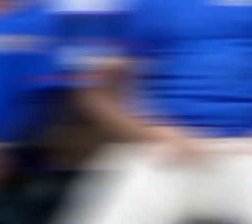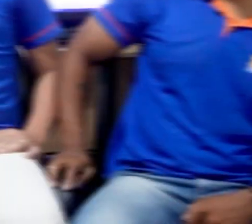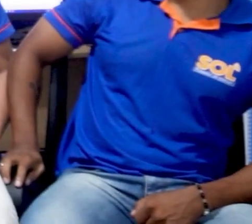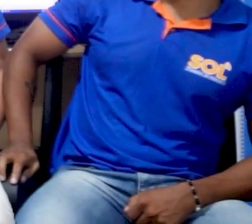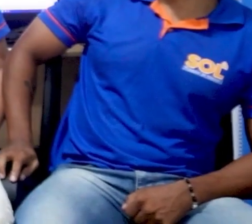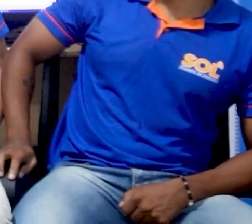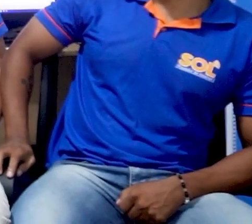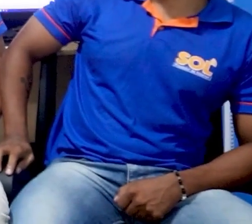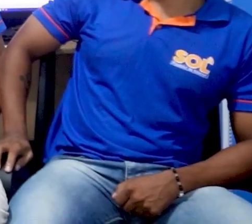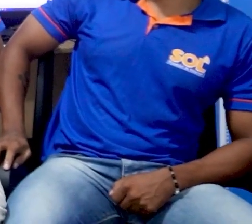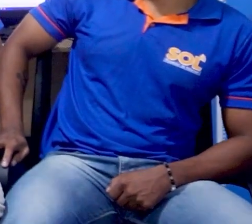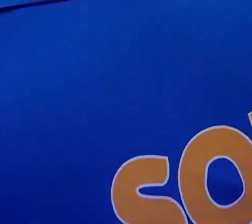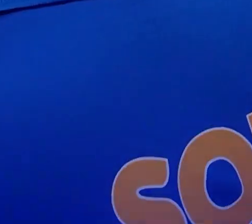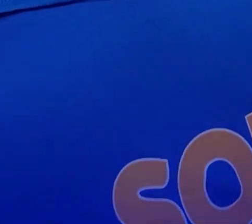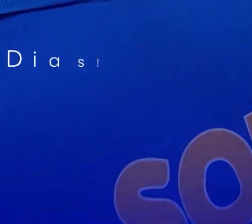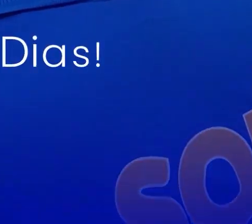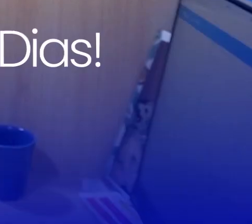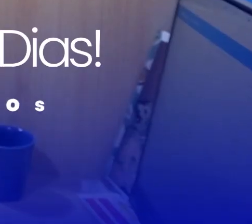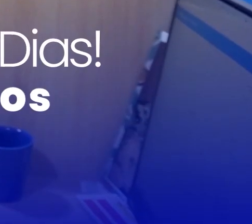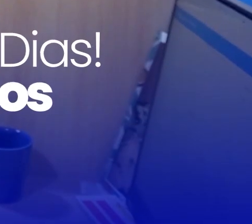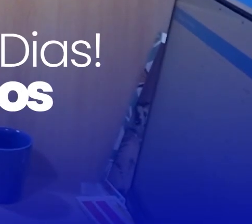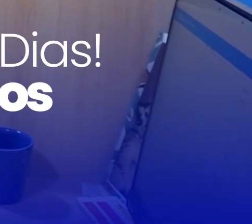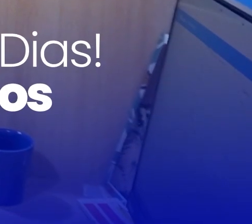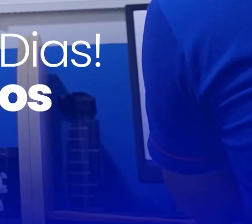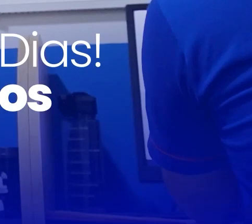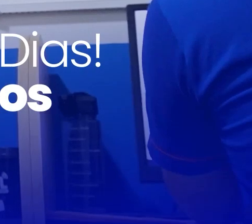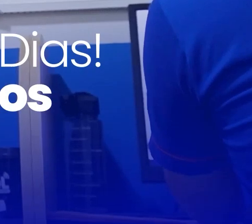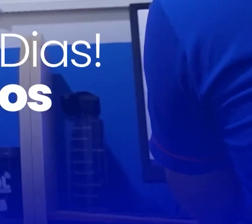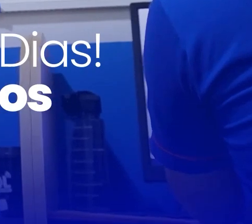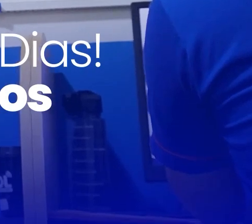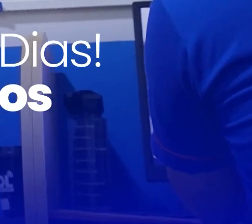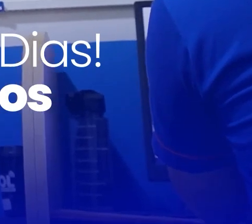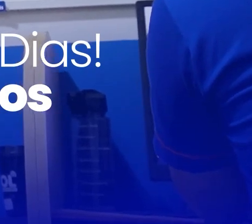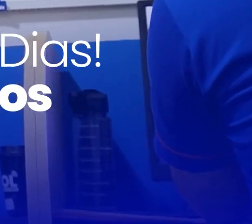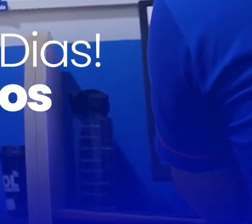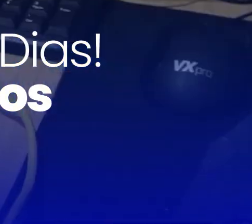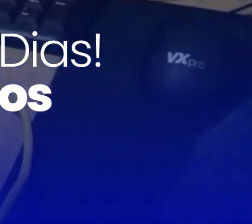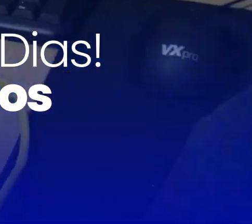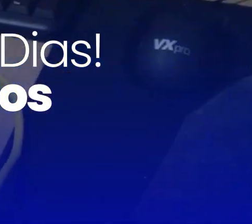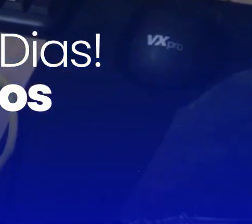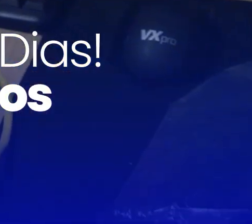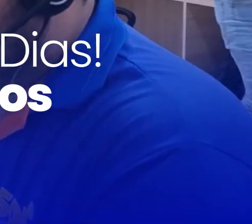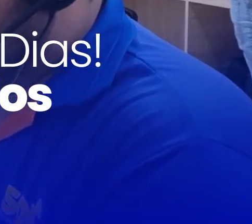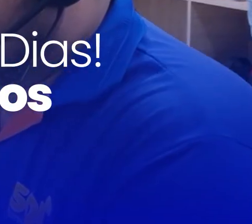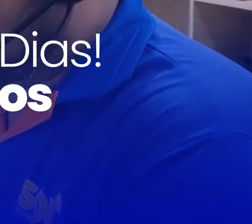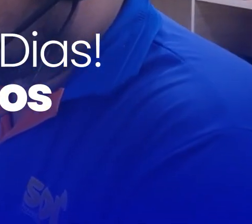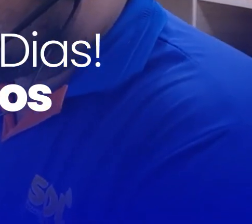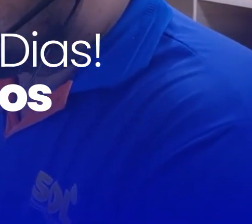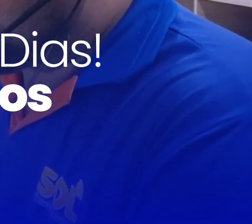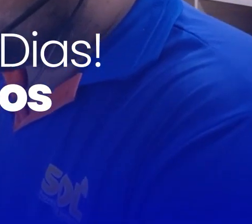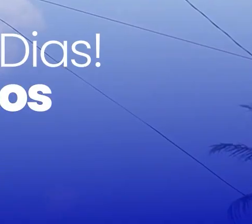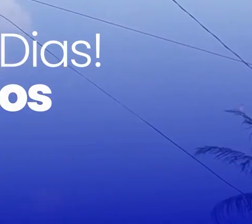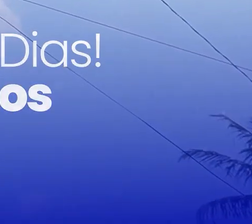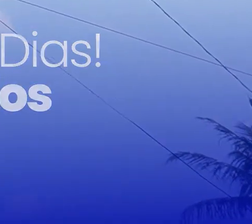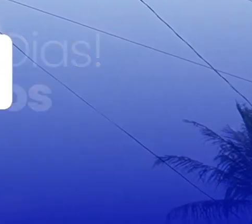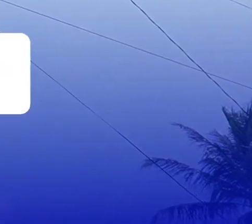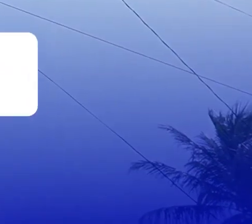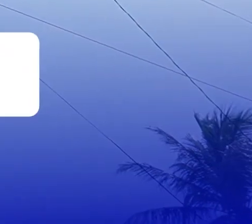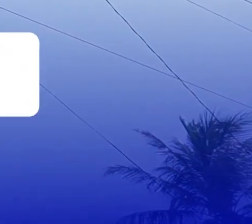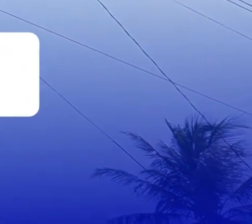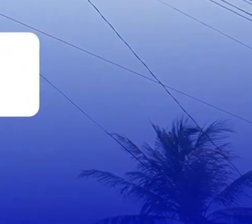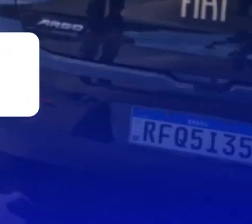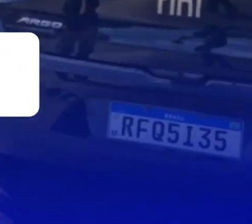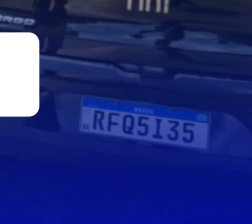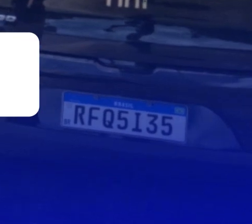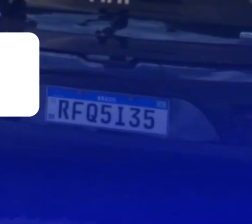4042-0011, que um de nossos atendentes irá auxiliar você. Nosso suporte funciona todos os dias da semana, inclusive nos feriados. Então não